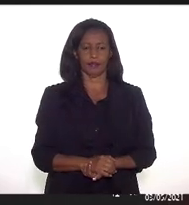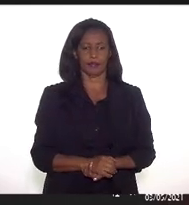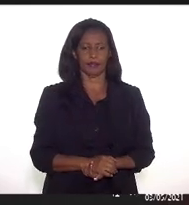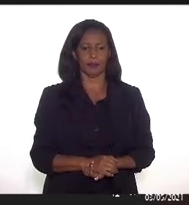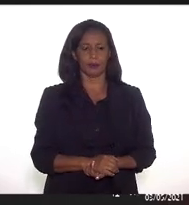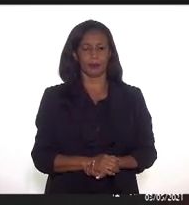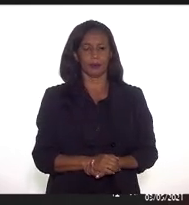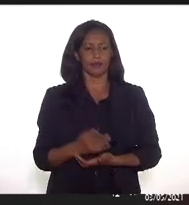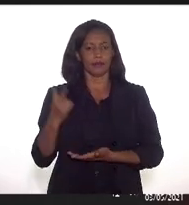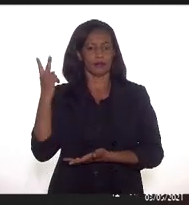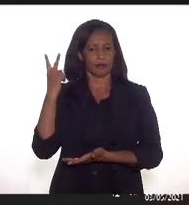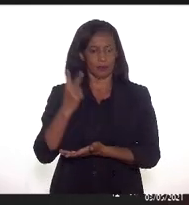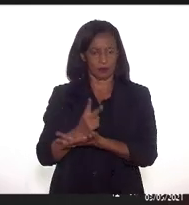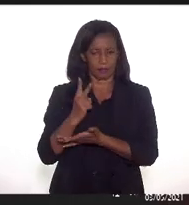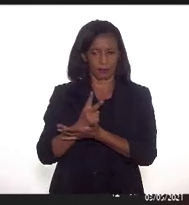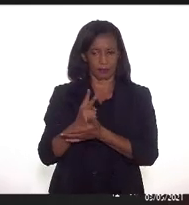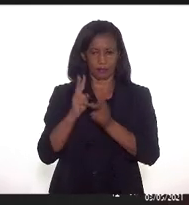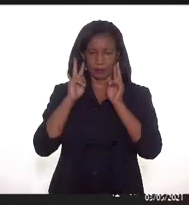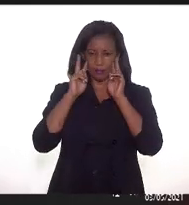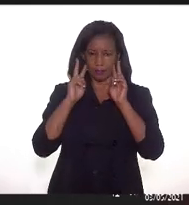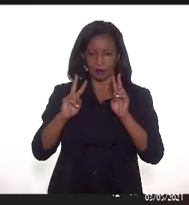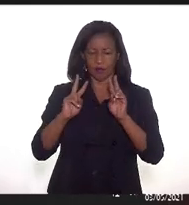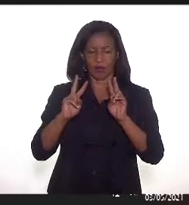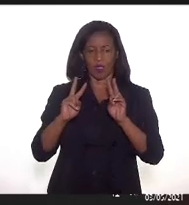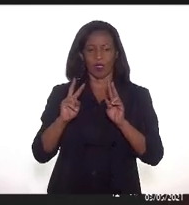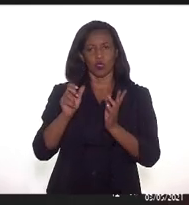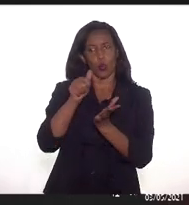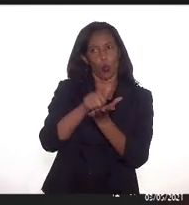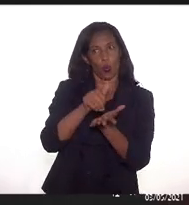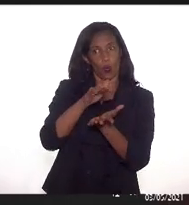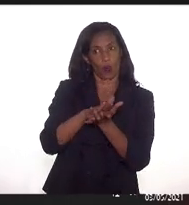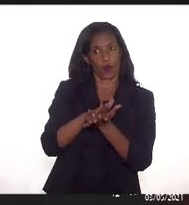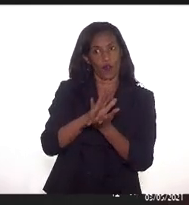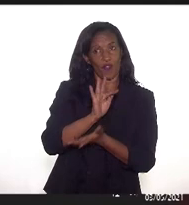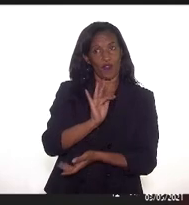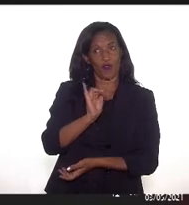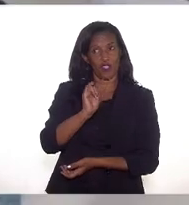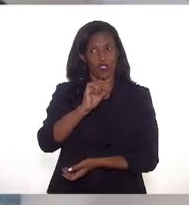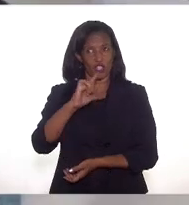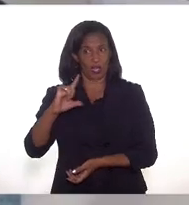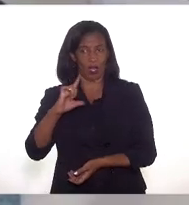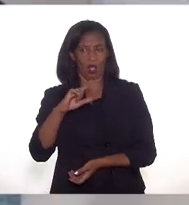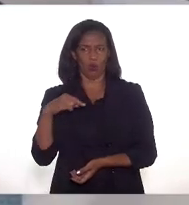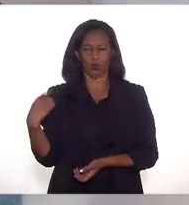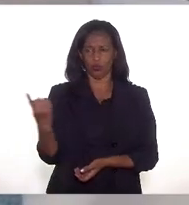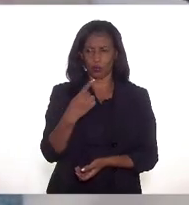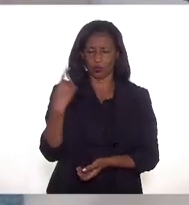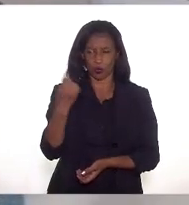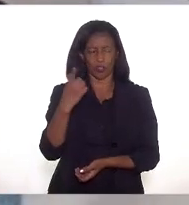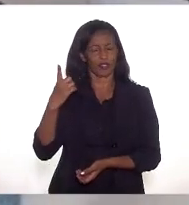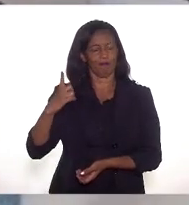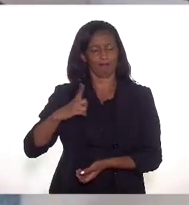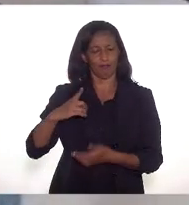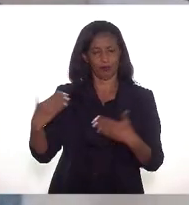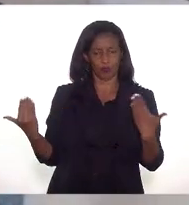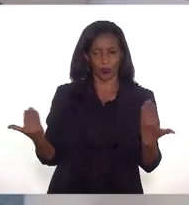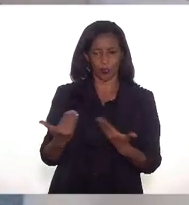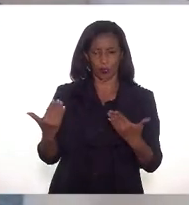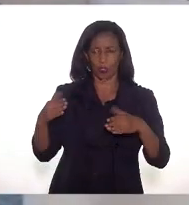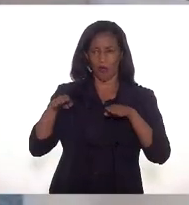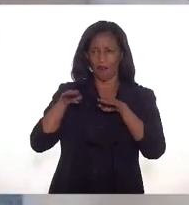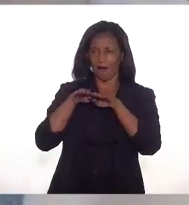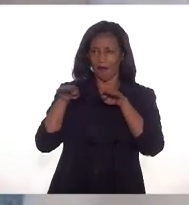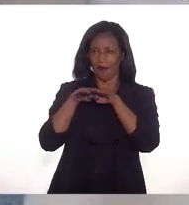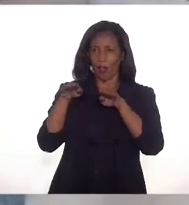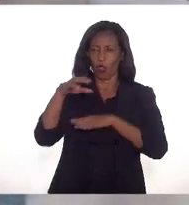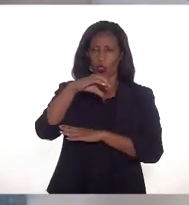Ainda, do ponto de vista de riscos fiscais, nós hoje temos um passivo contingente na faixa de